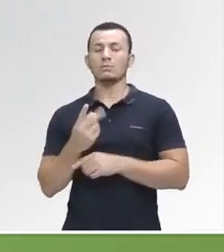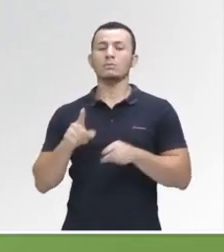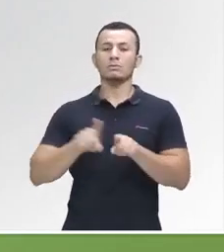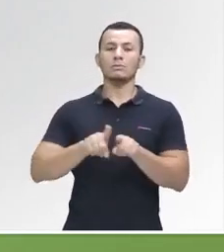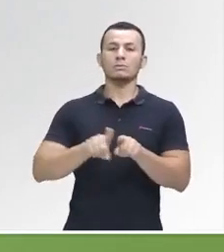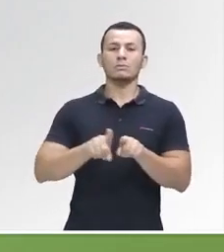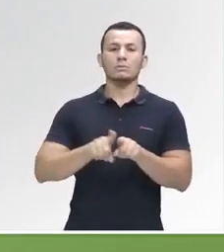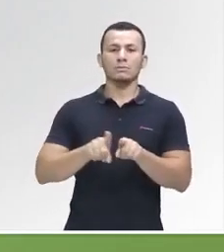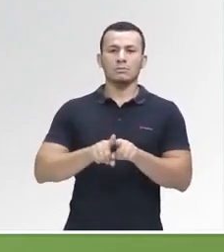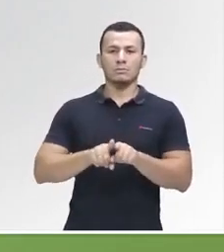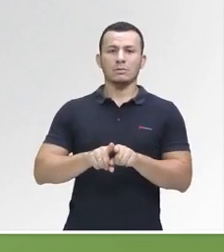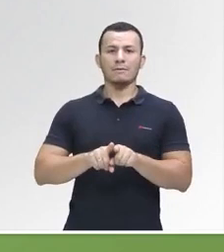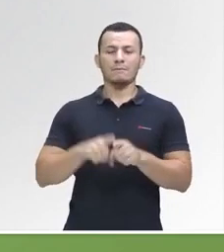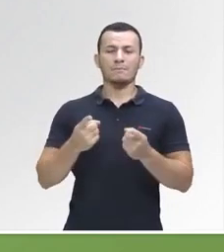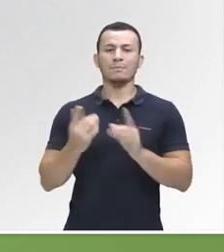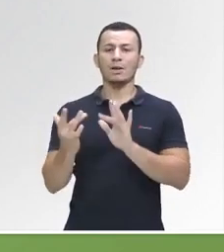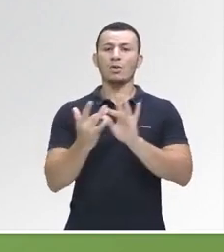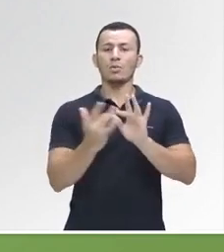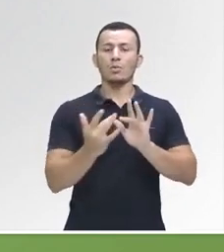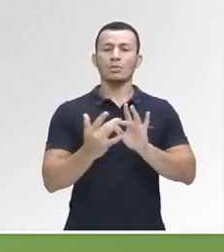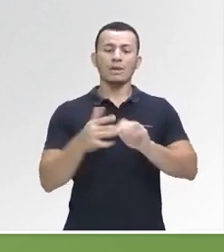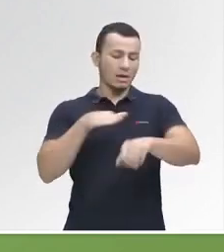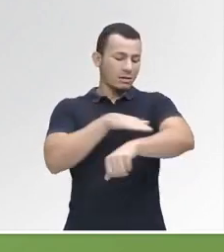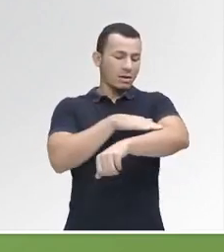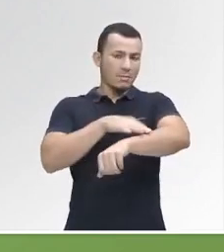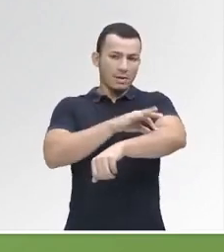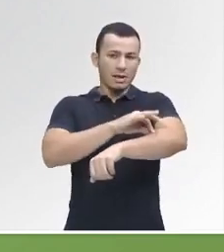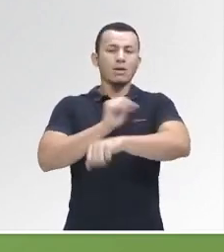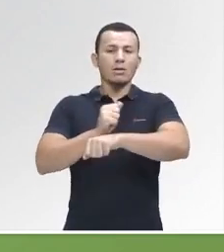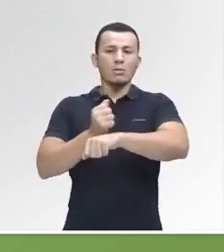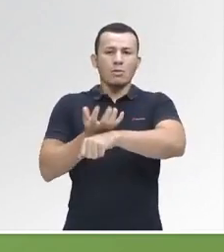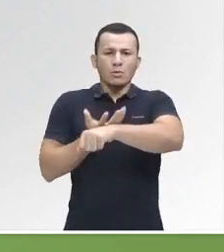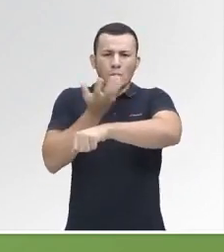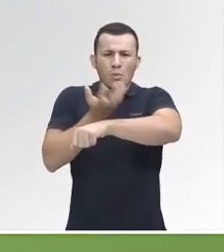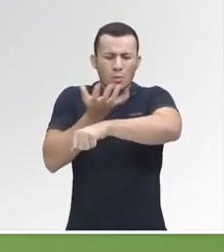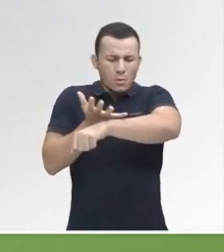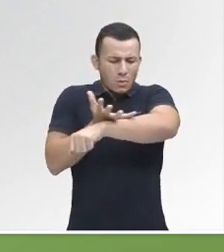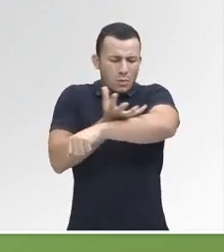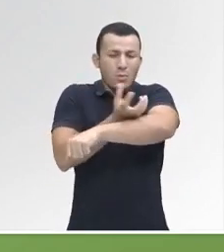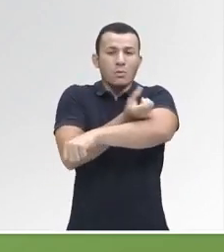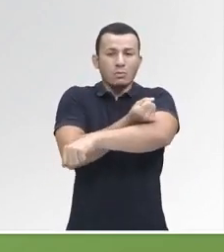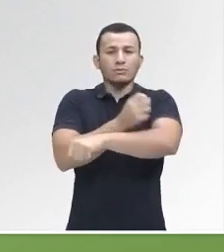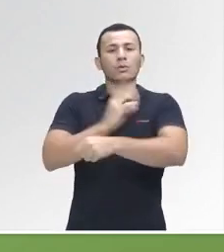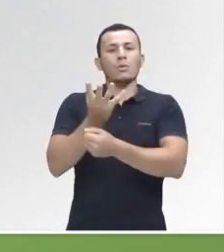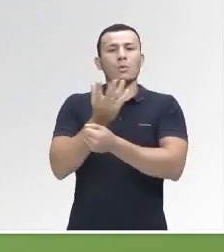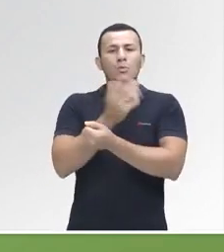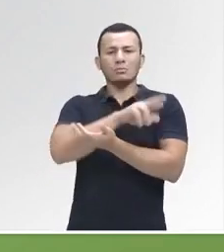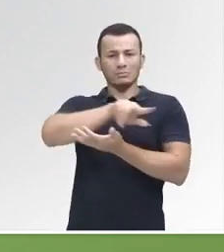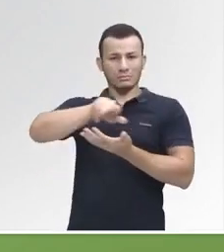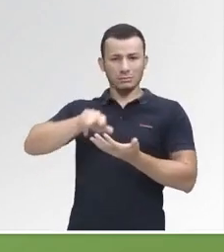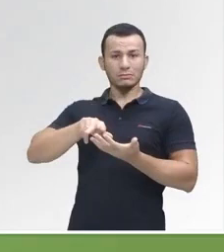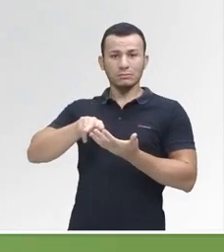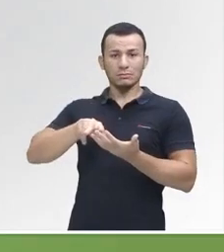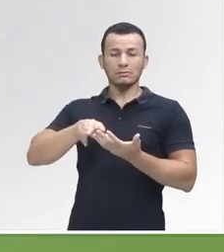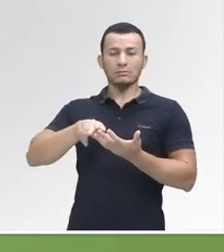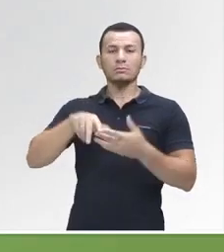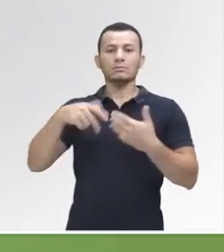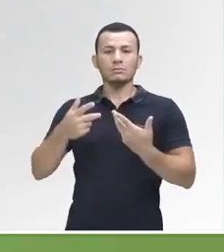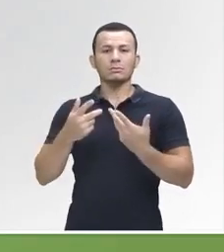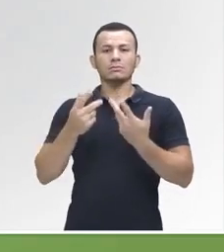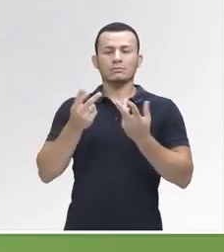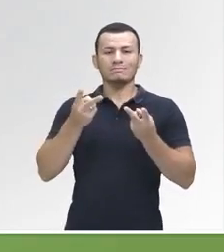também pelo contato da pele, que pode causar queimaduras e outros ferimentos. Então, quando você